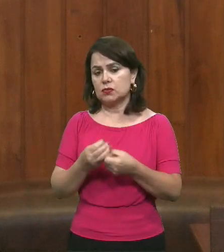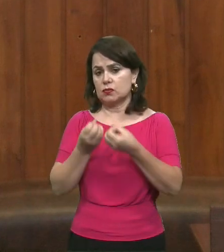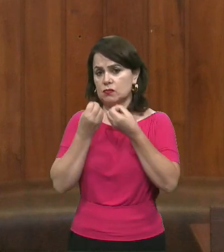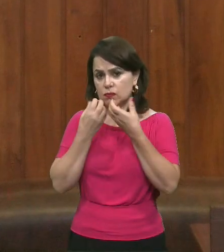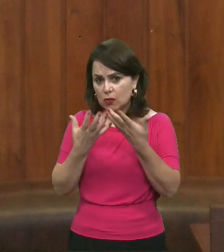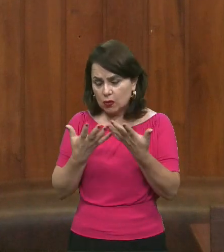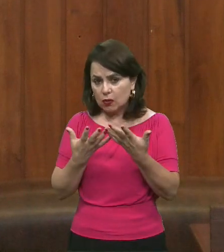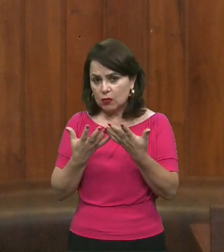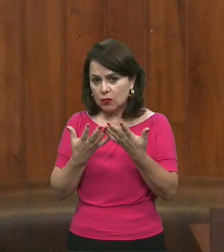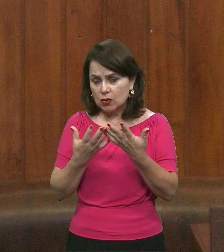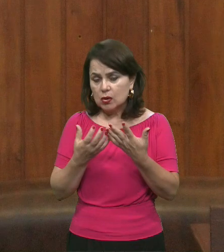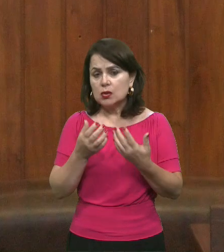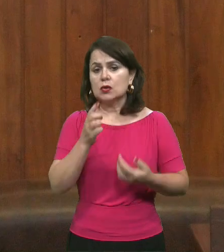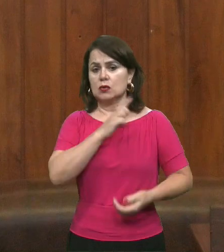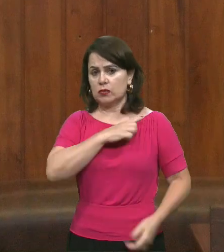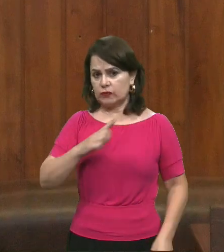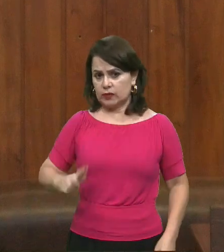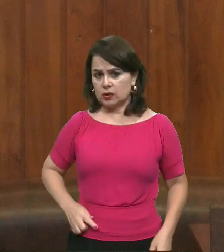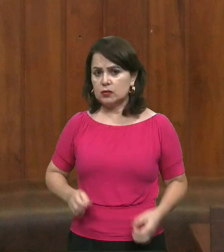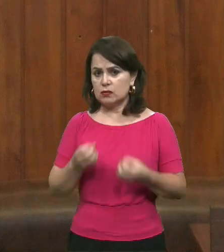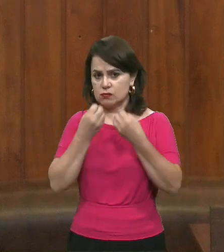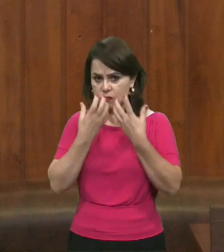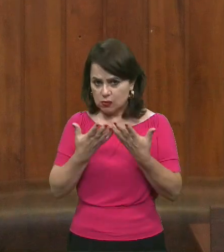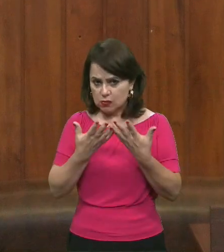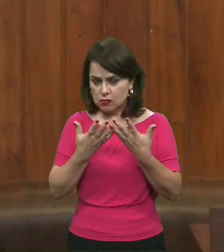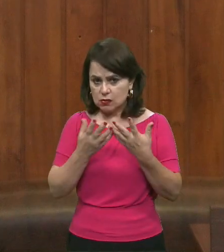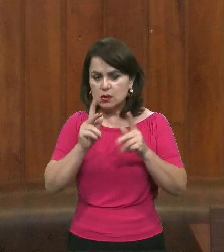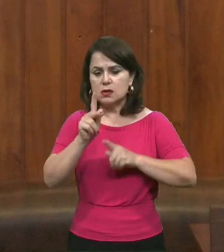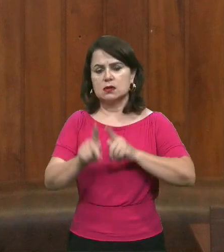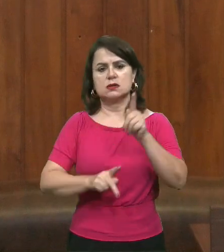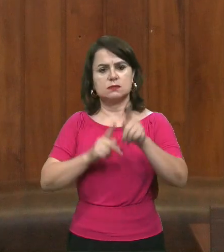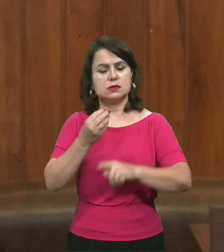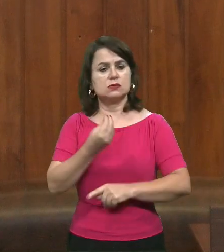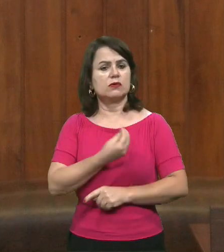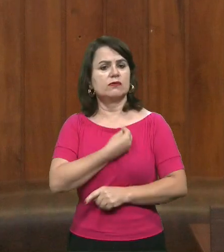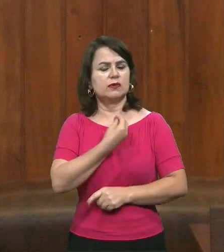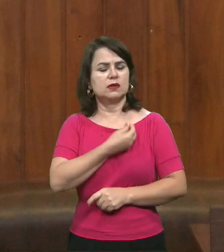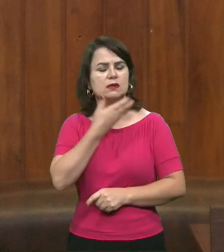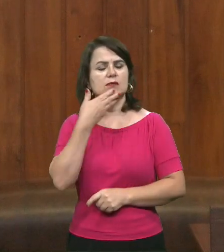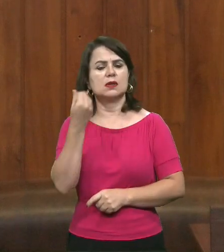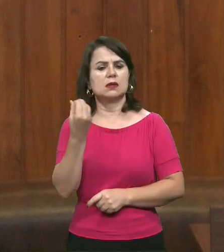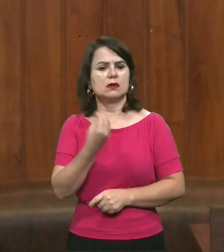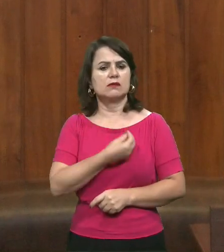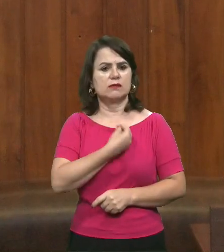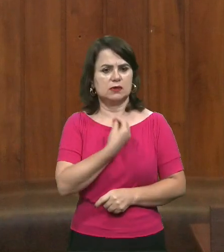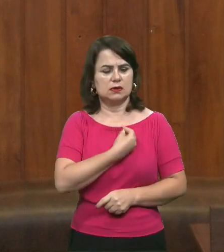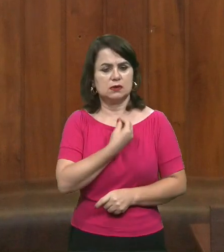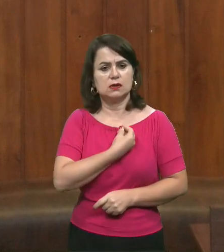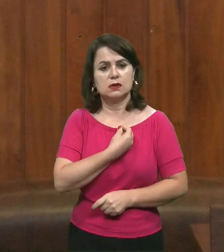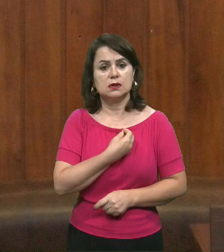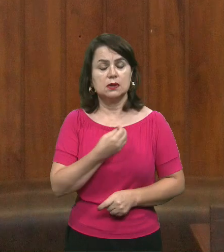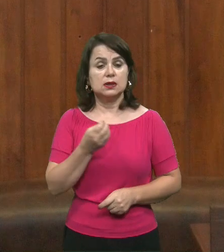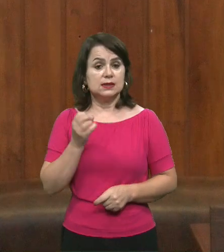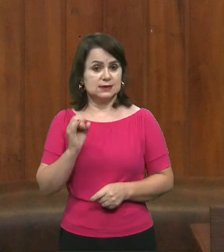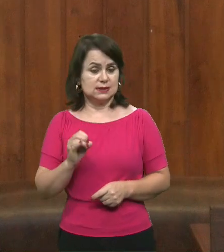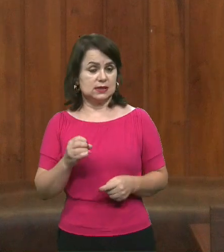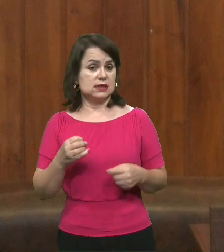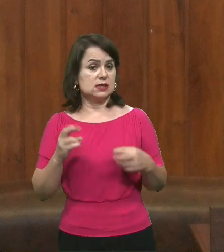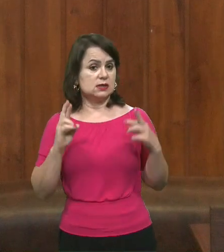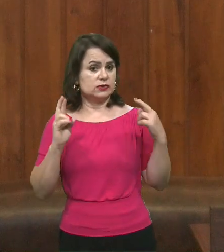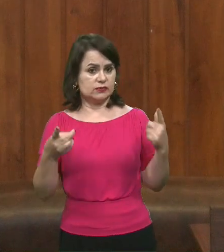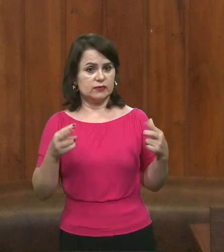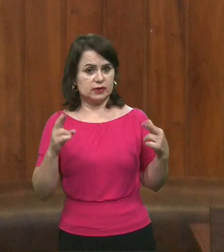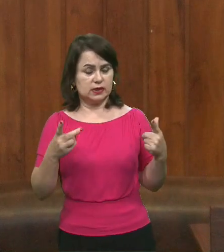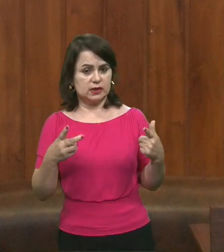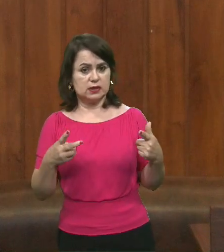governo, a população também vive melhor, tá? E quando ocorre o oposto,